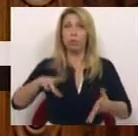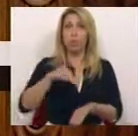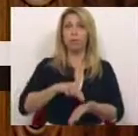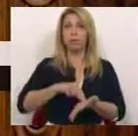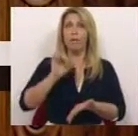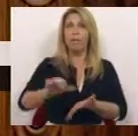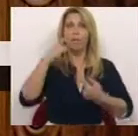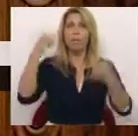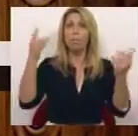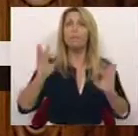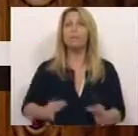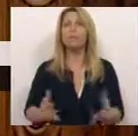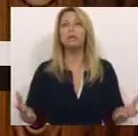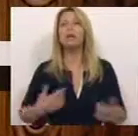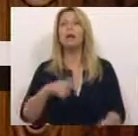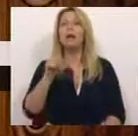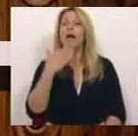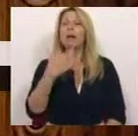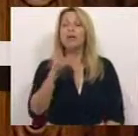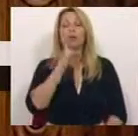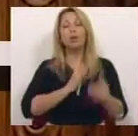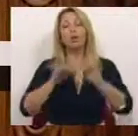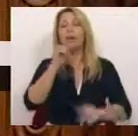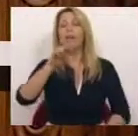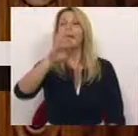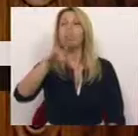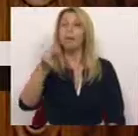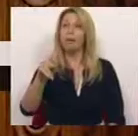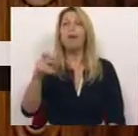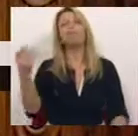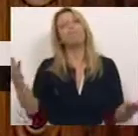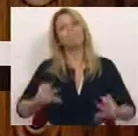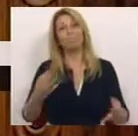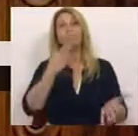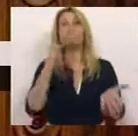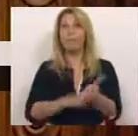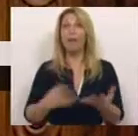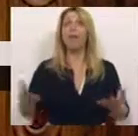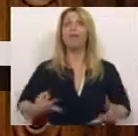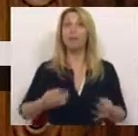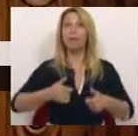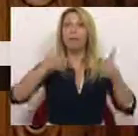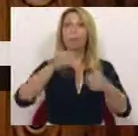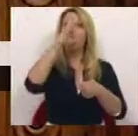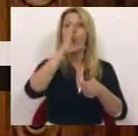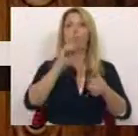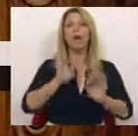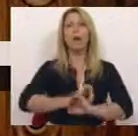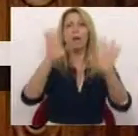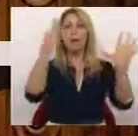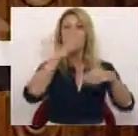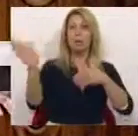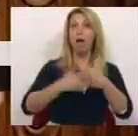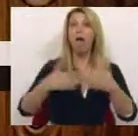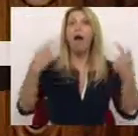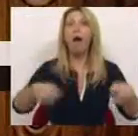à Sra. Deputada Emília Cerqueira. De facto, era bom que o Governo clarificasse se há encerramento ou não, até para podermos ter alguma evolução